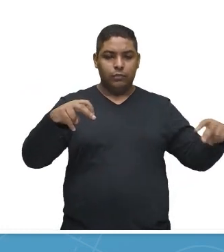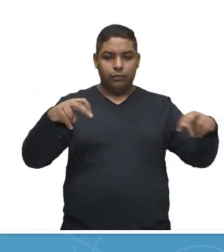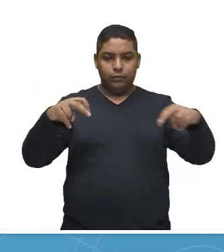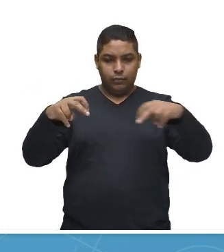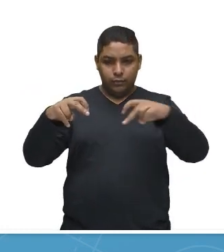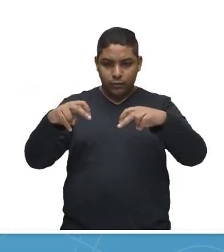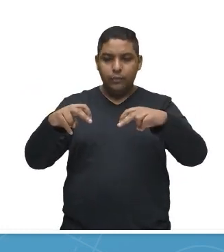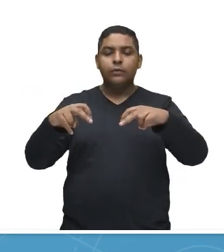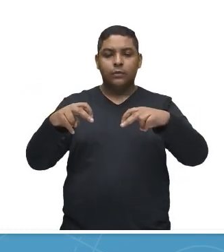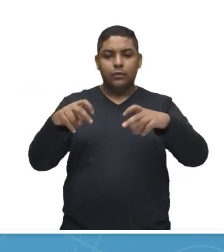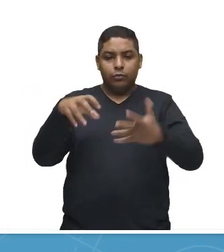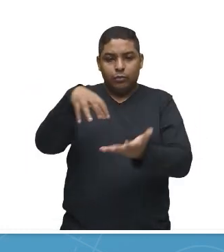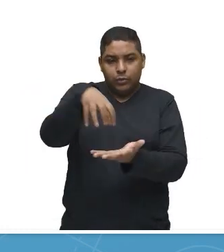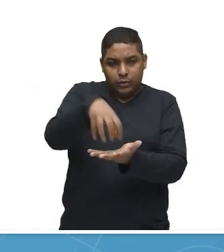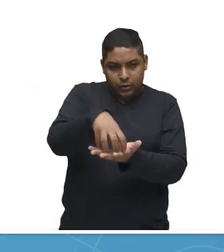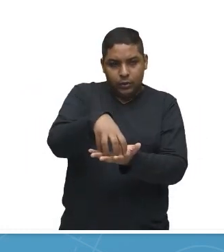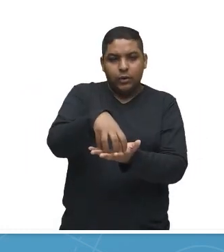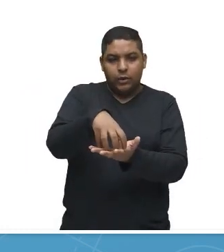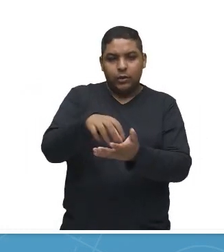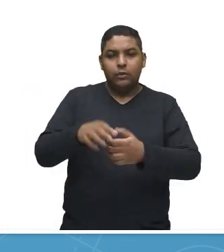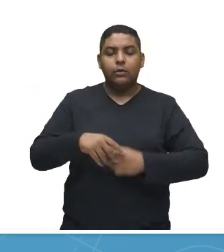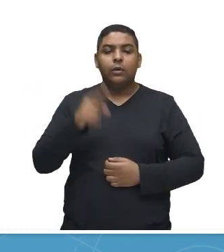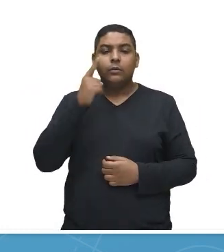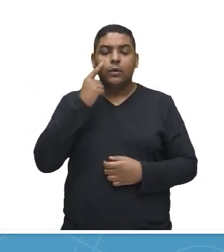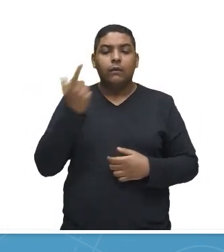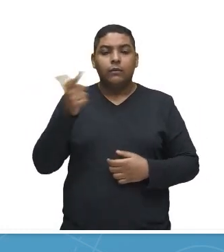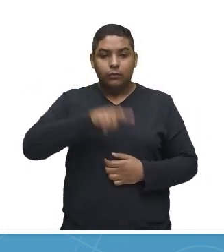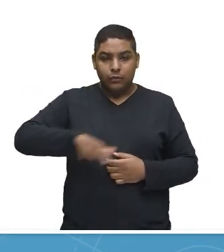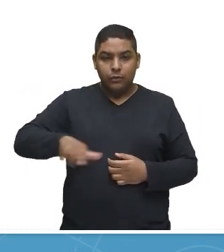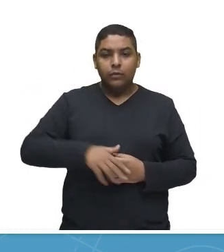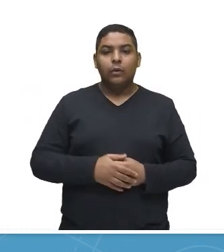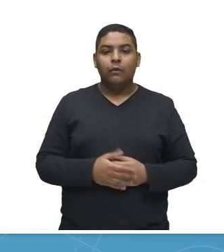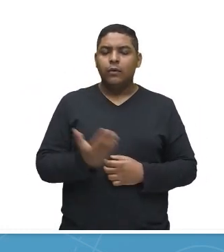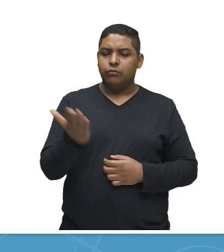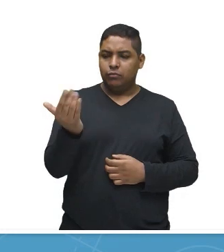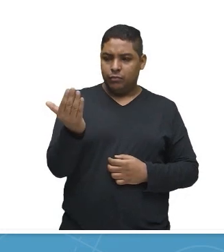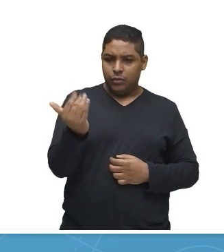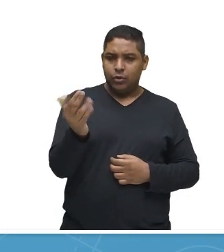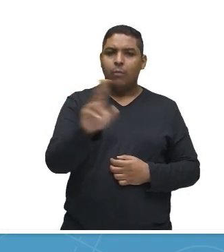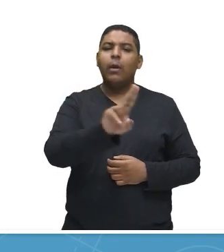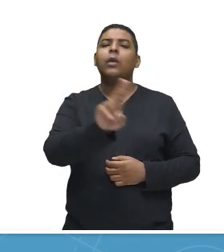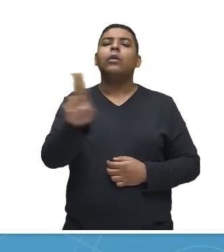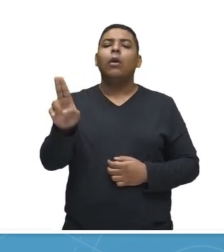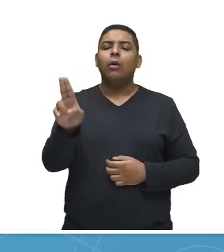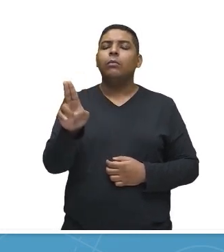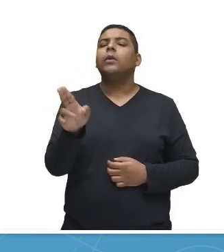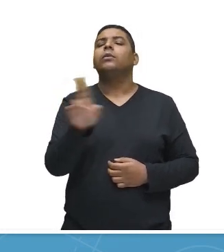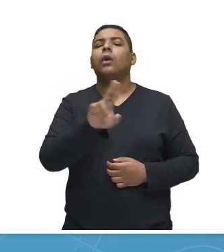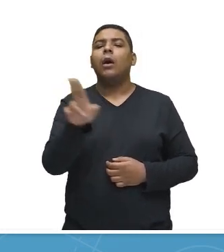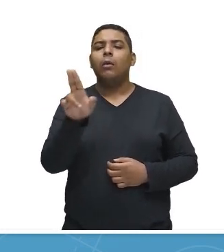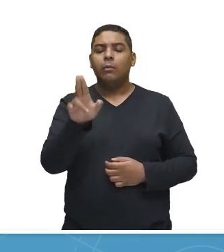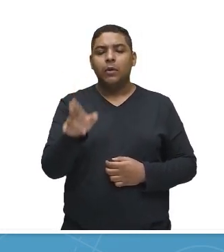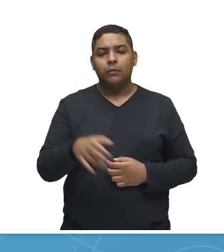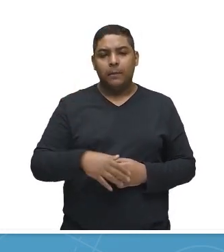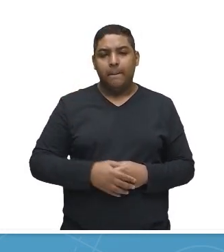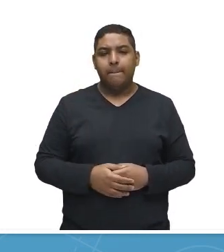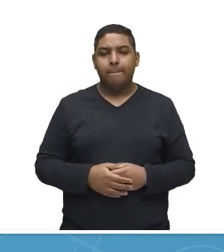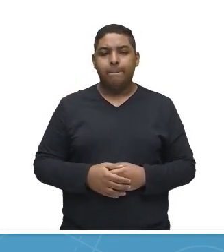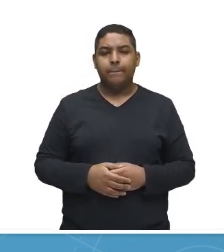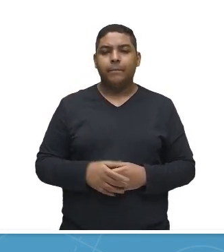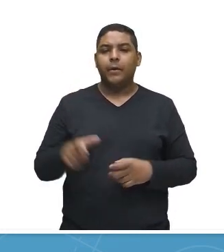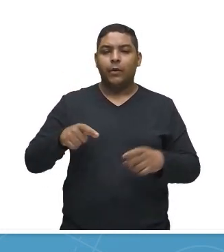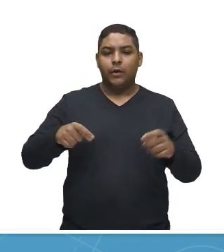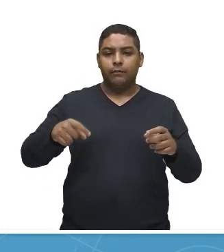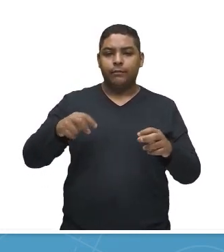lá na imagem, observem aí de novo. Ele chama o adversário pelo nome, aí eles vão girar